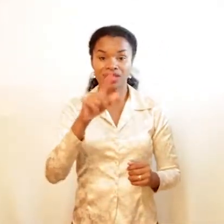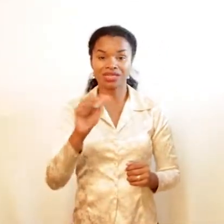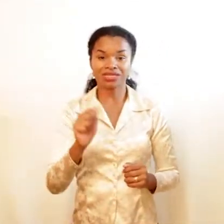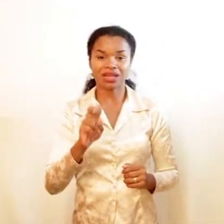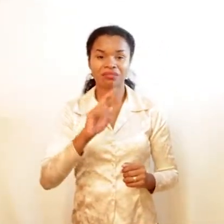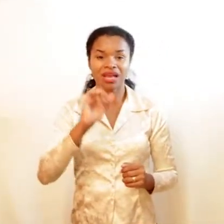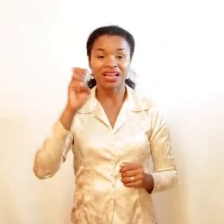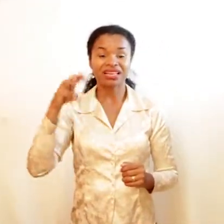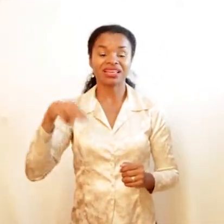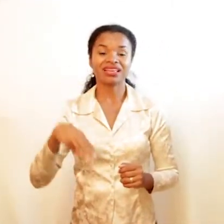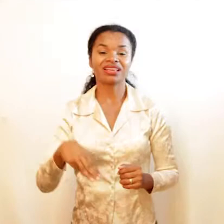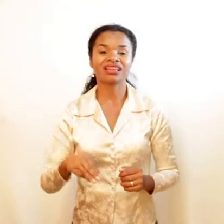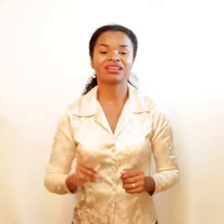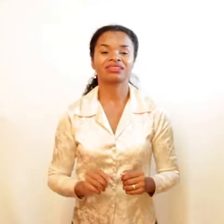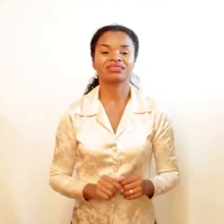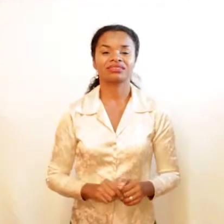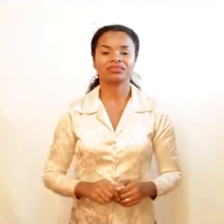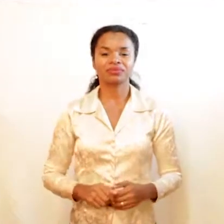Guerreira